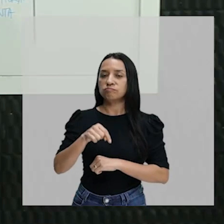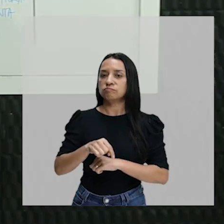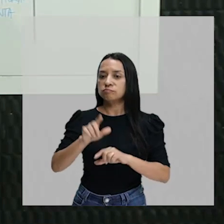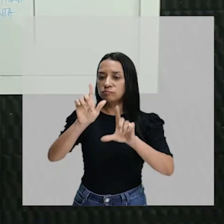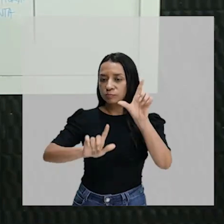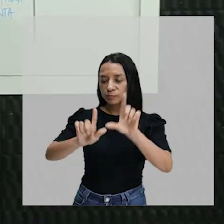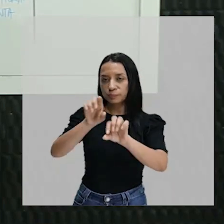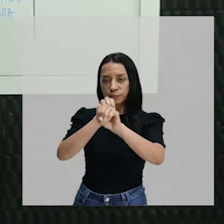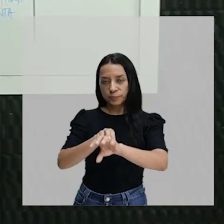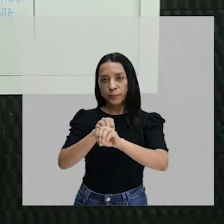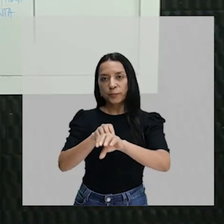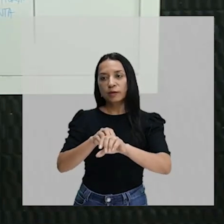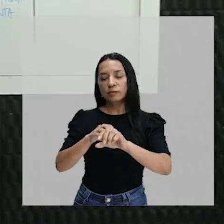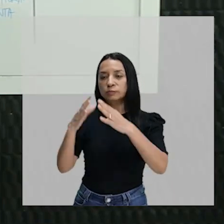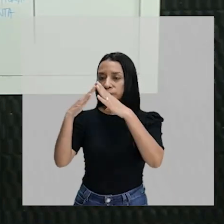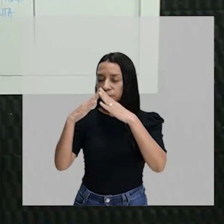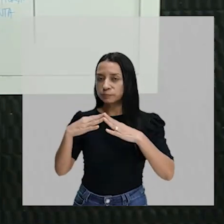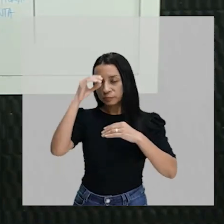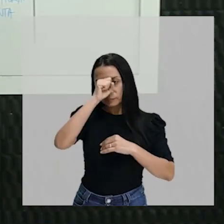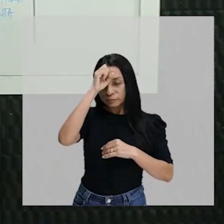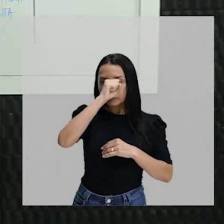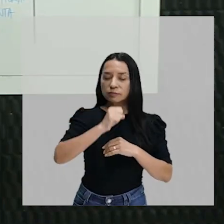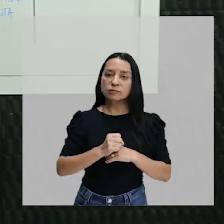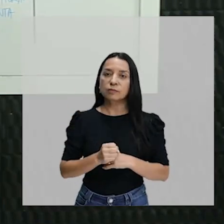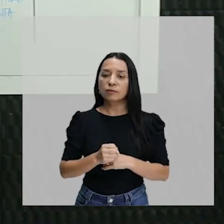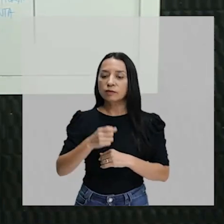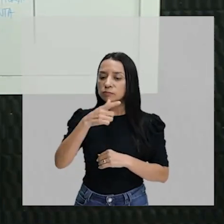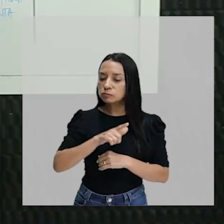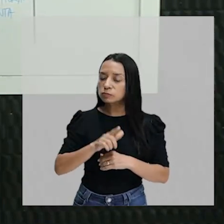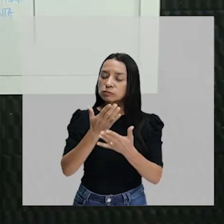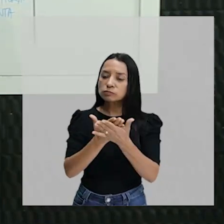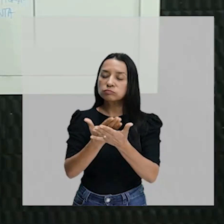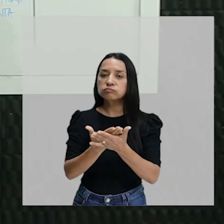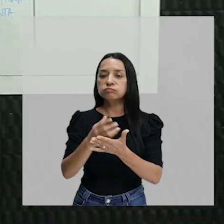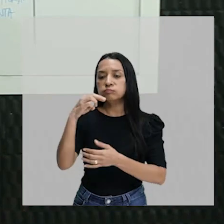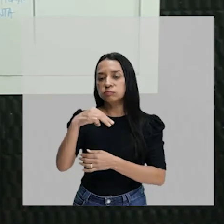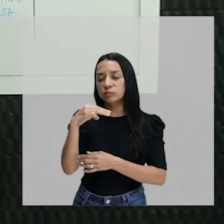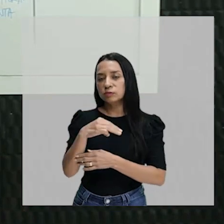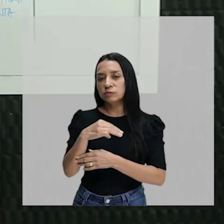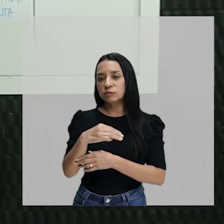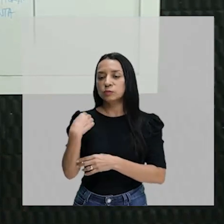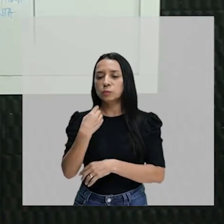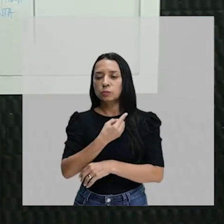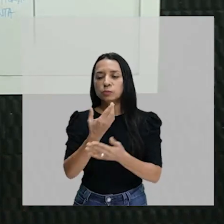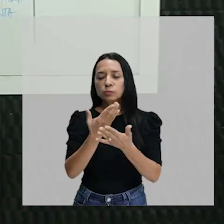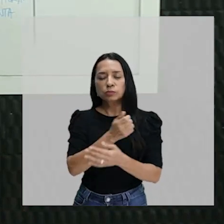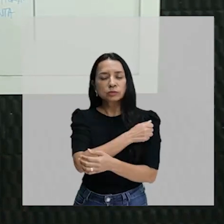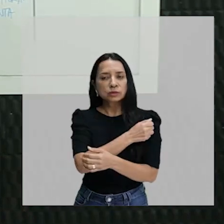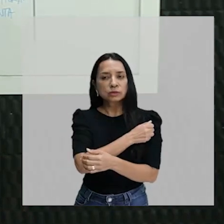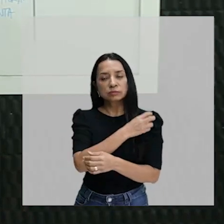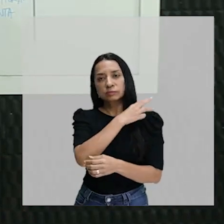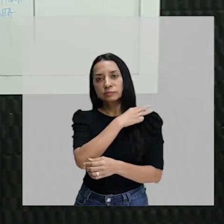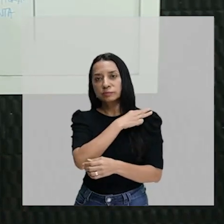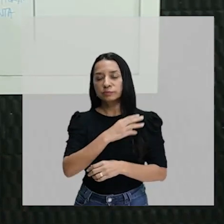aqui na TV educação no programa hashtag fica em casa aprendendo para mais uma aula de matemática para os nossos alunos da terceira série